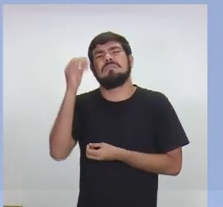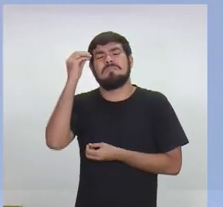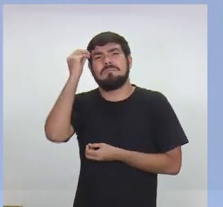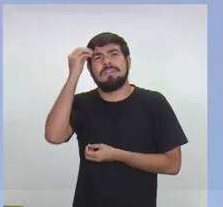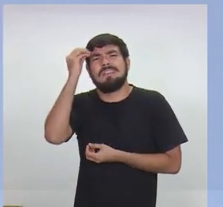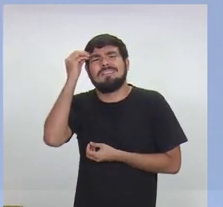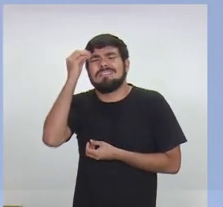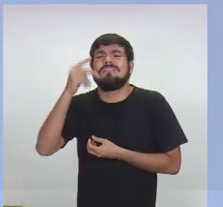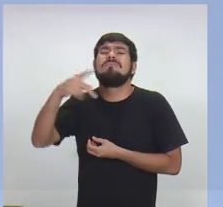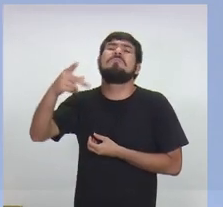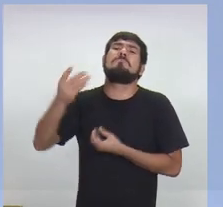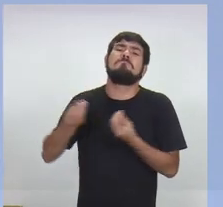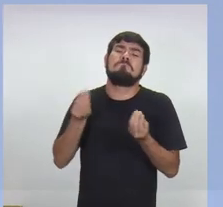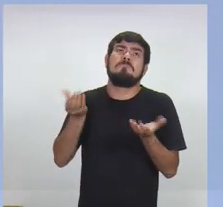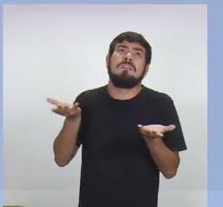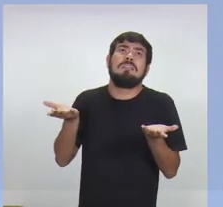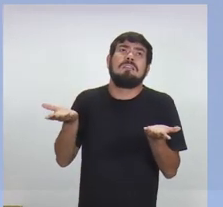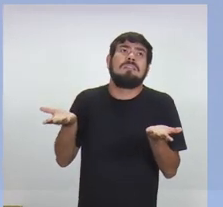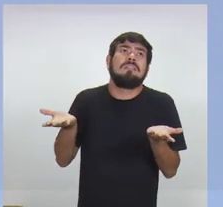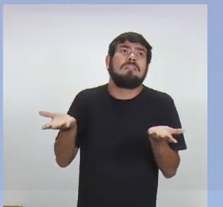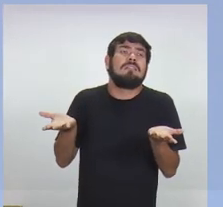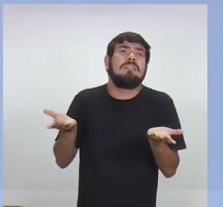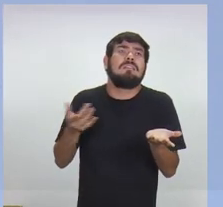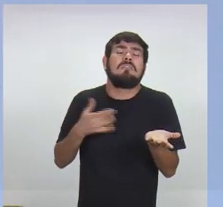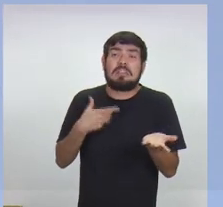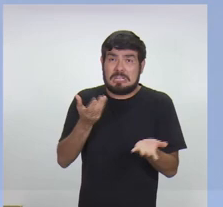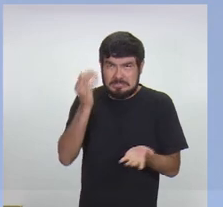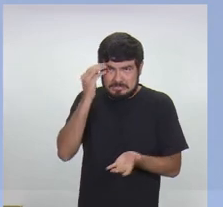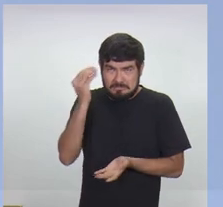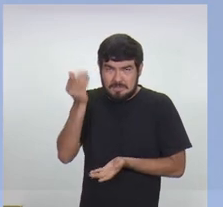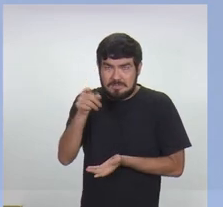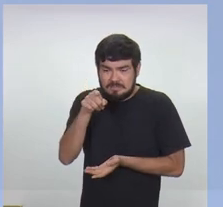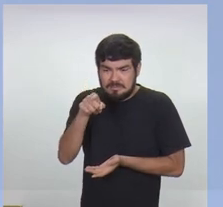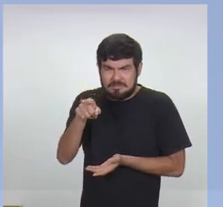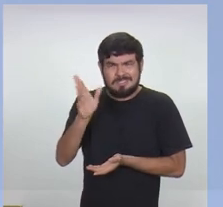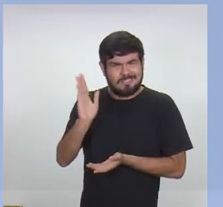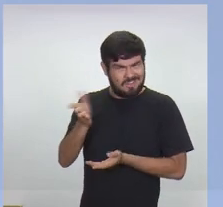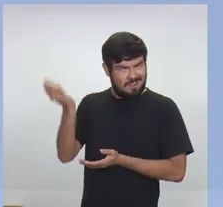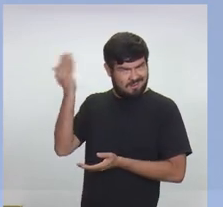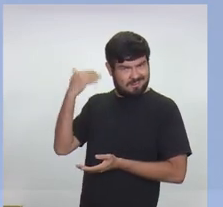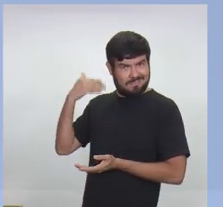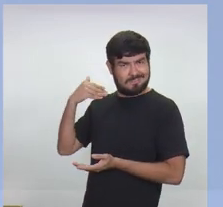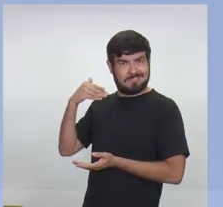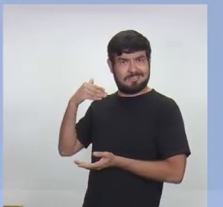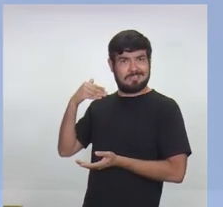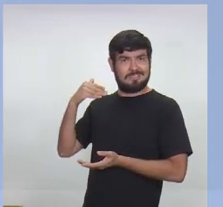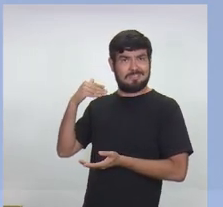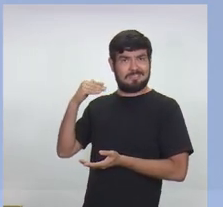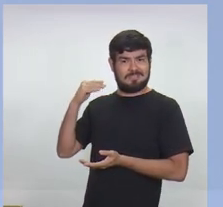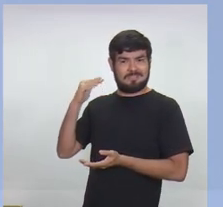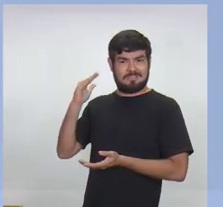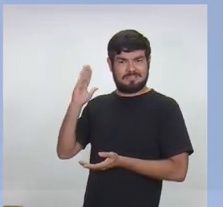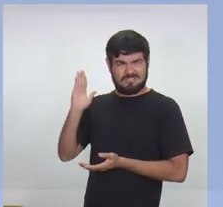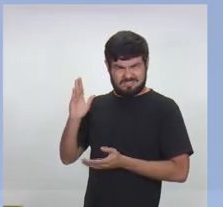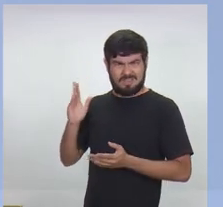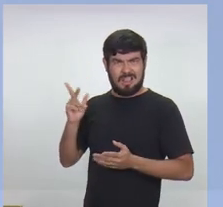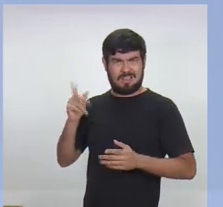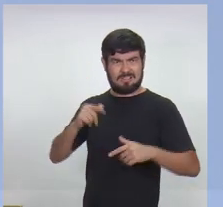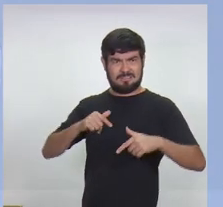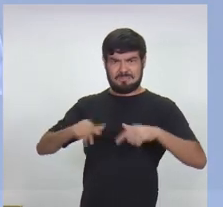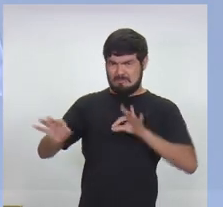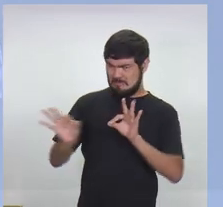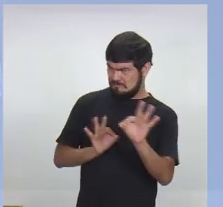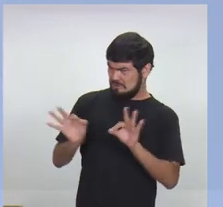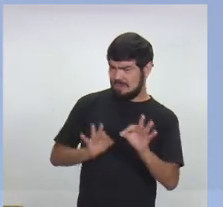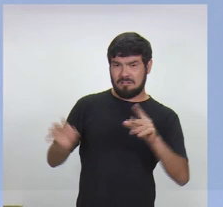de emprego e renda eu queria saber de vocês se vocês já administrou algo para